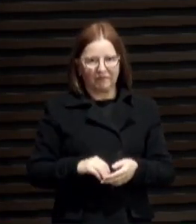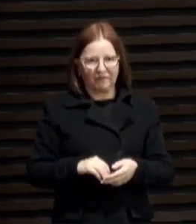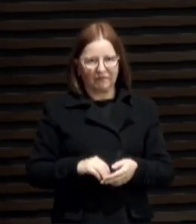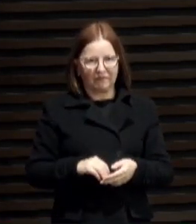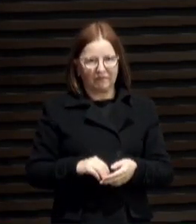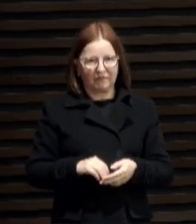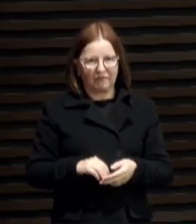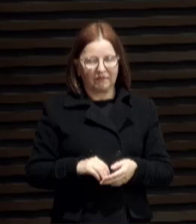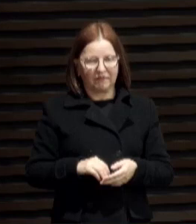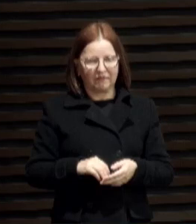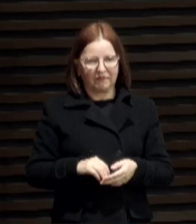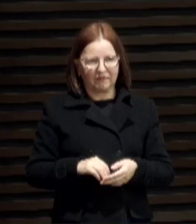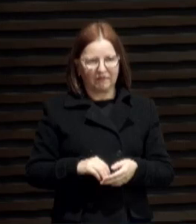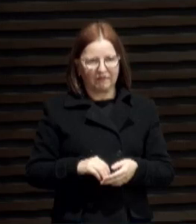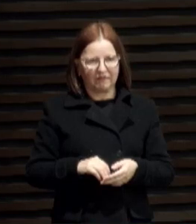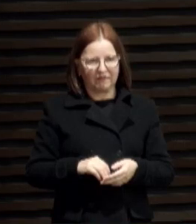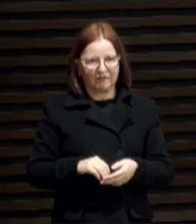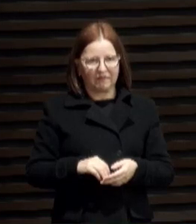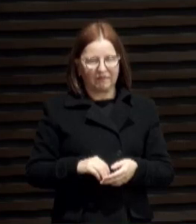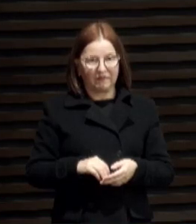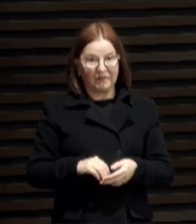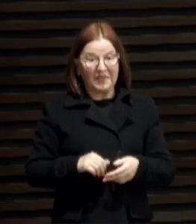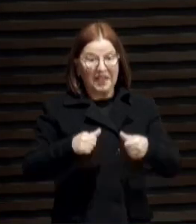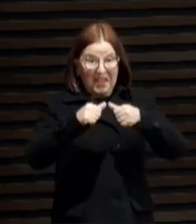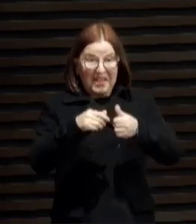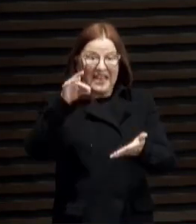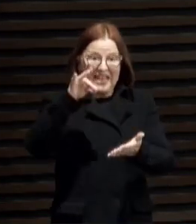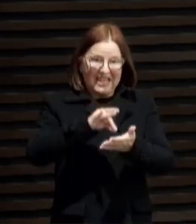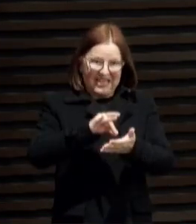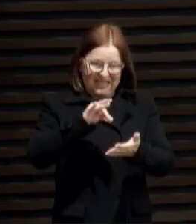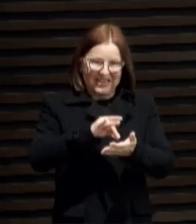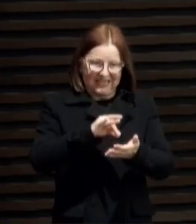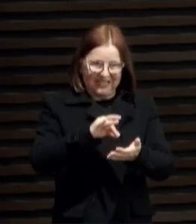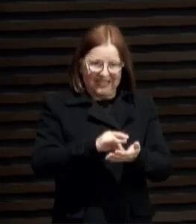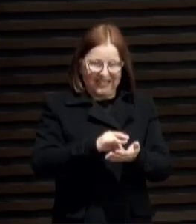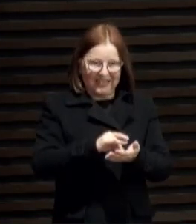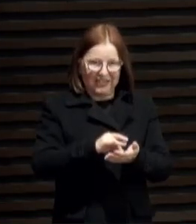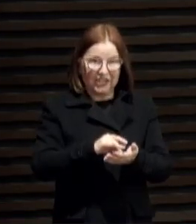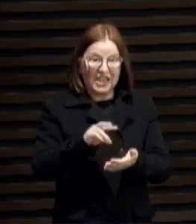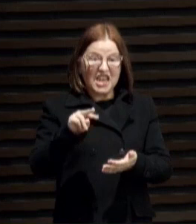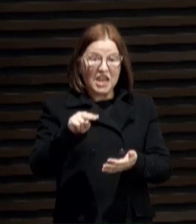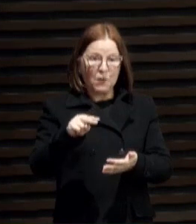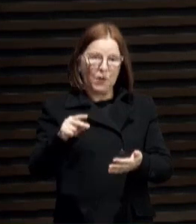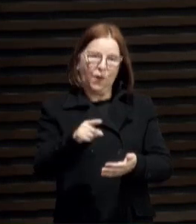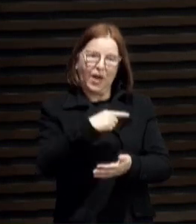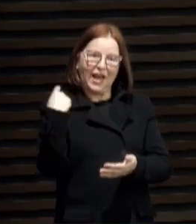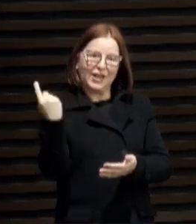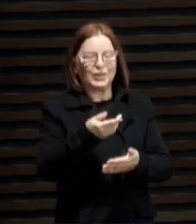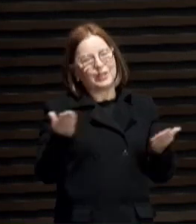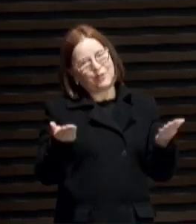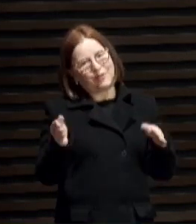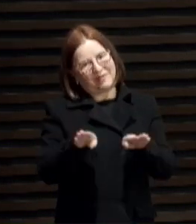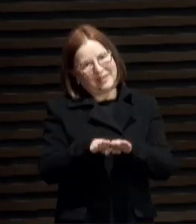Então nós trazemos essa realidade de 2.500 anos atrás, para hoje, para dentro